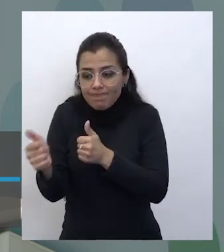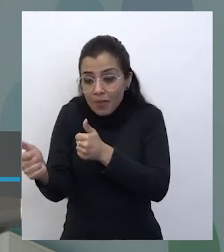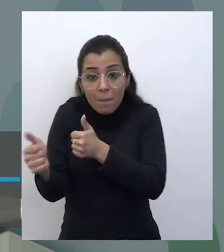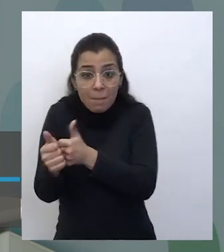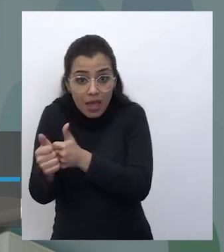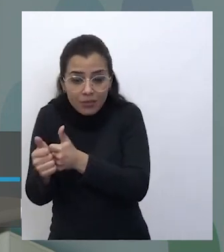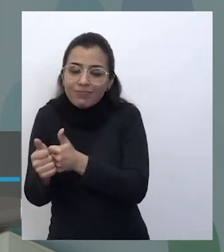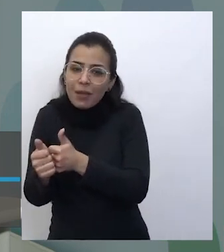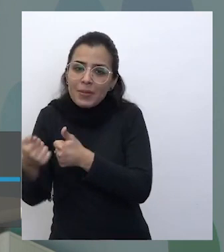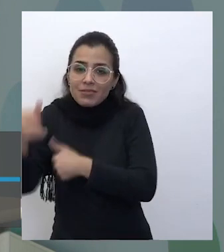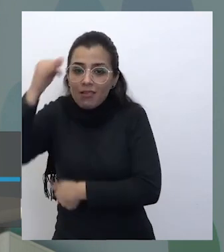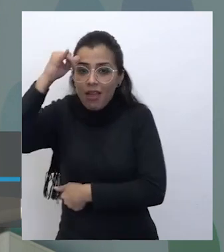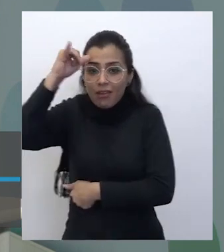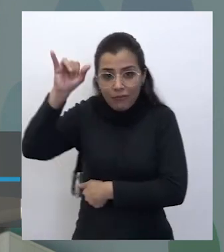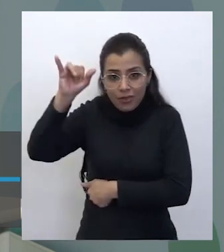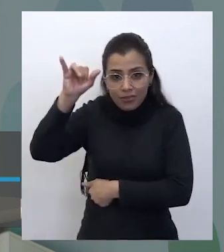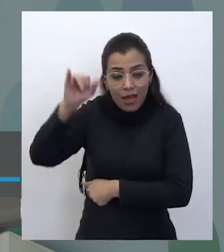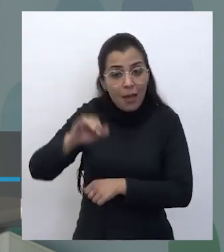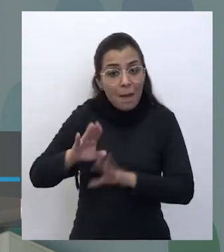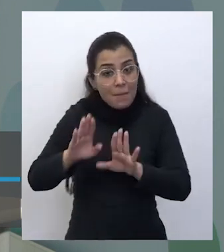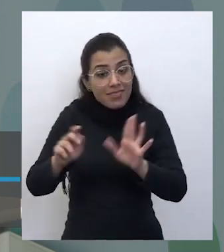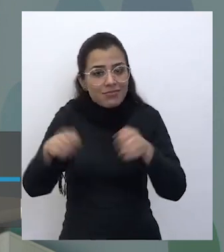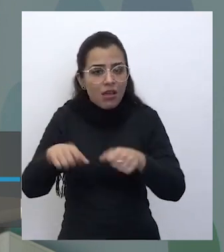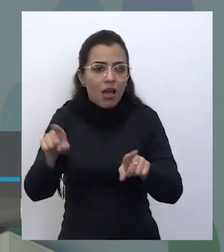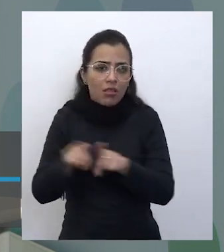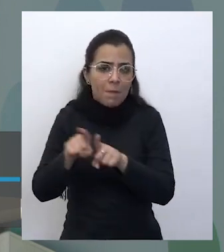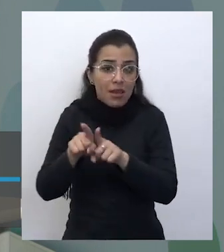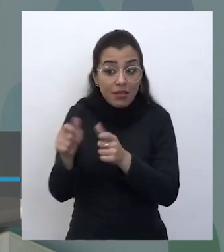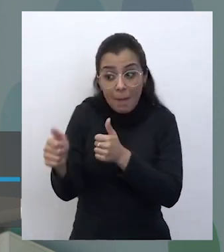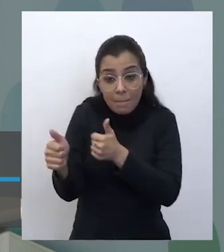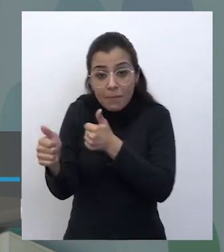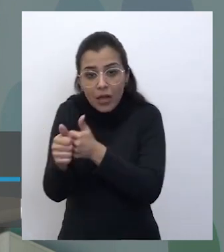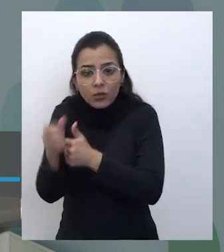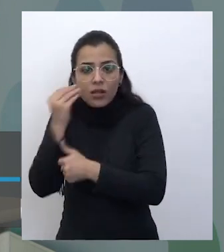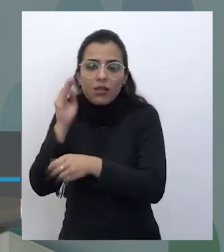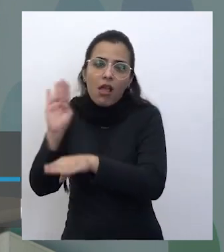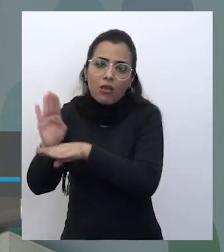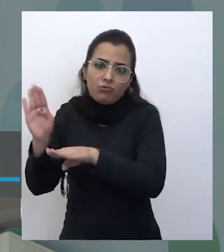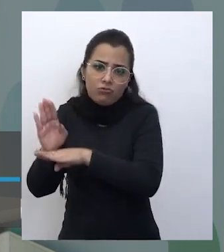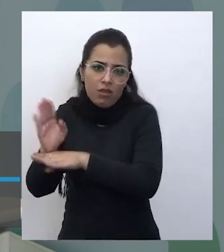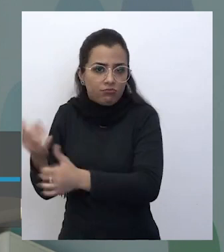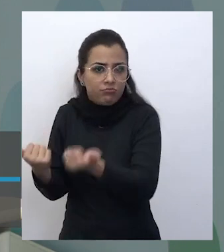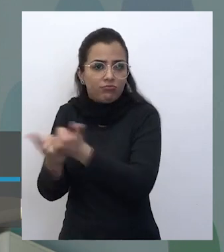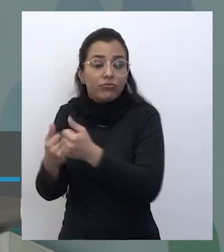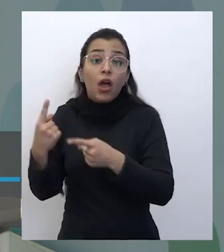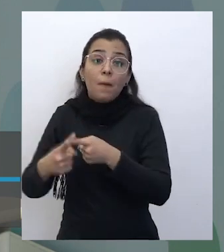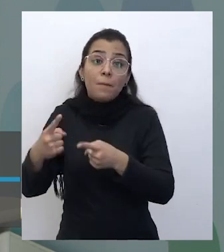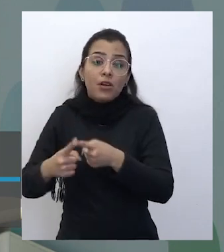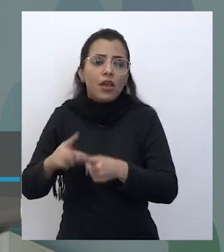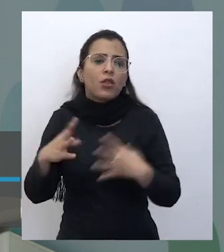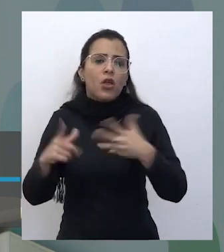estamos próximos e podemos nos ajudar, podemos nos colaborar. Por que eu estou falando isso? Porque nós temos responsabilidade um com o